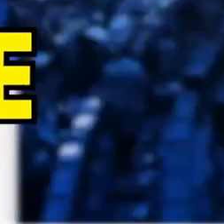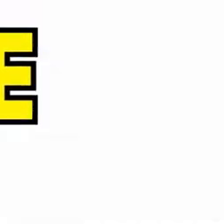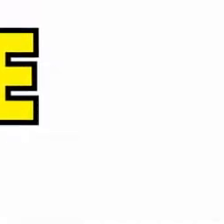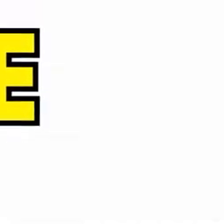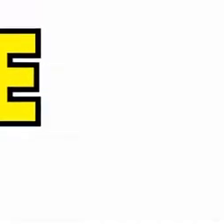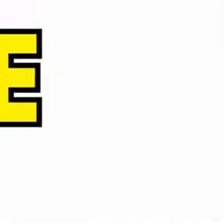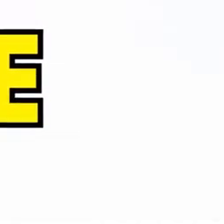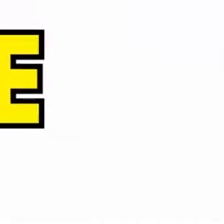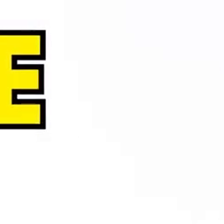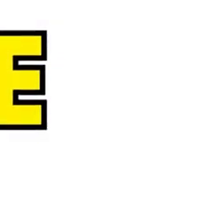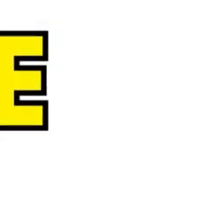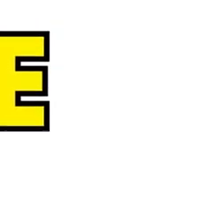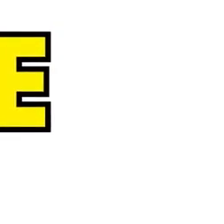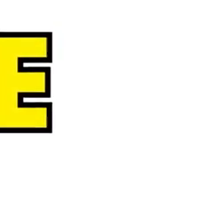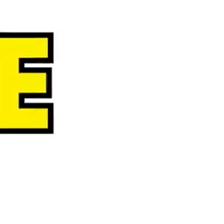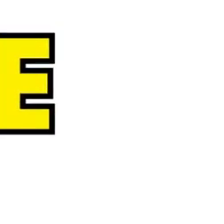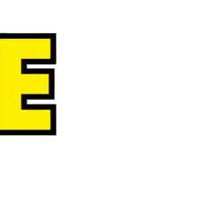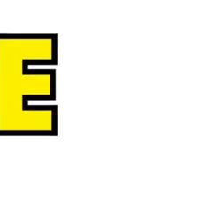Tchau.